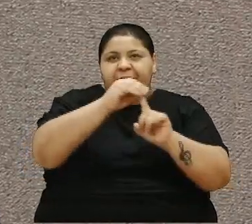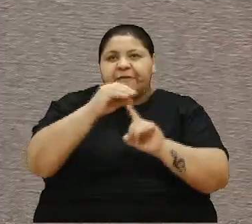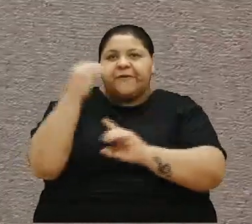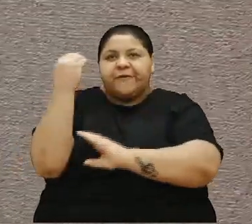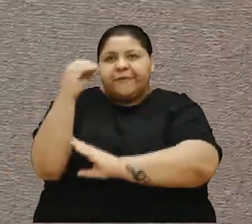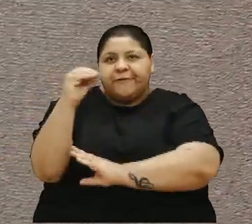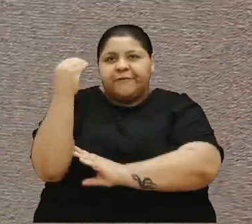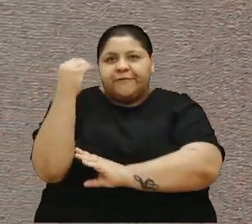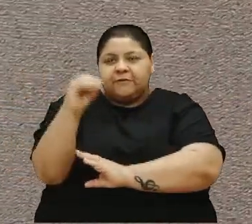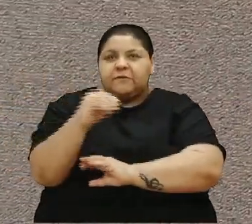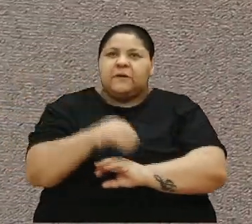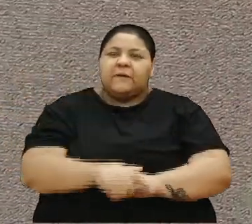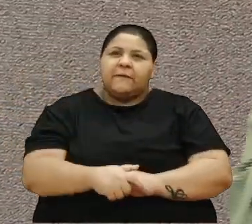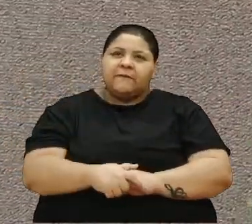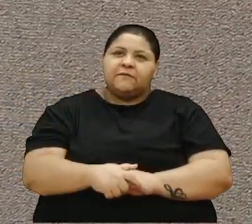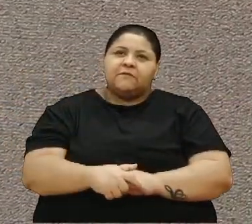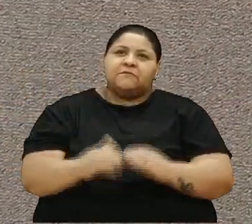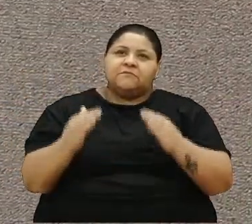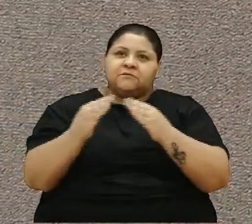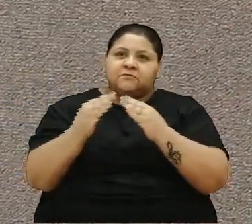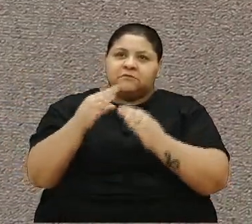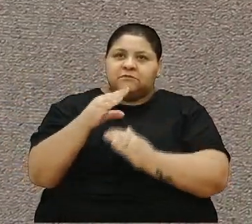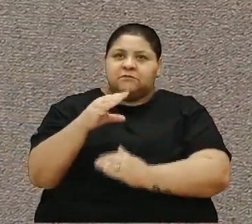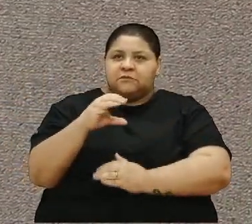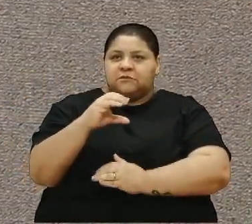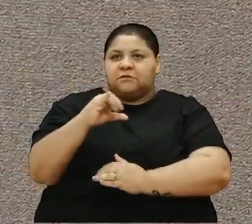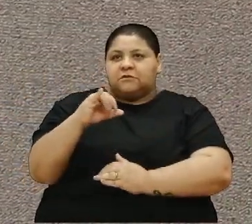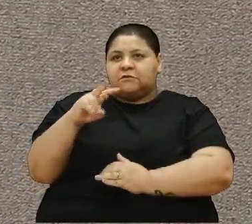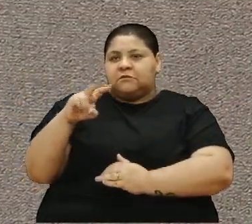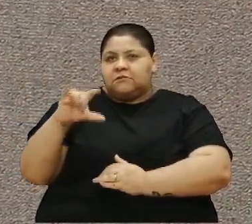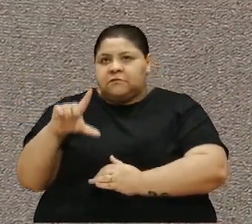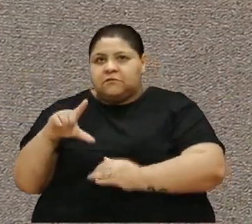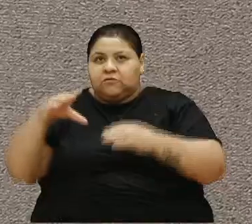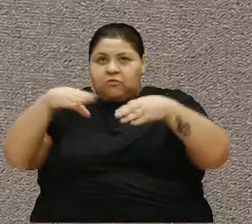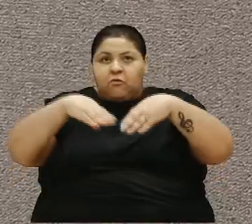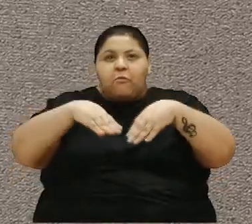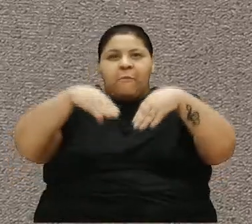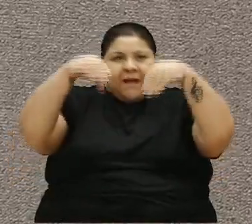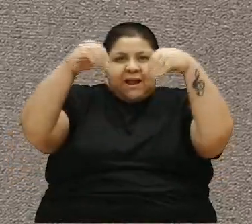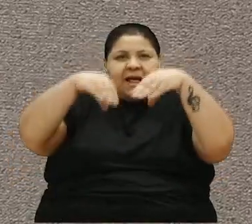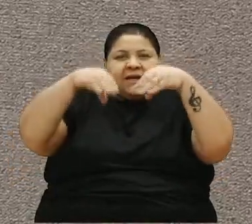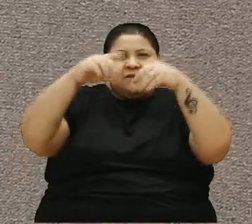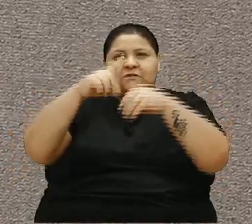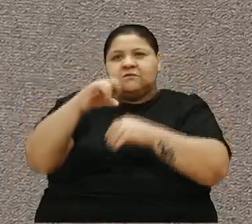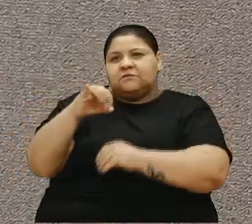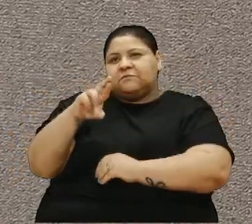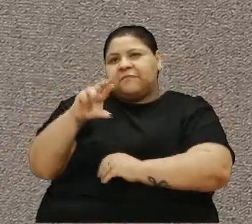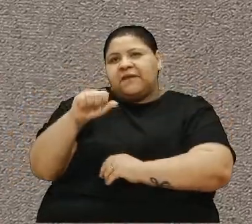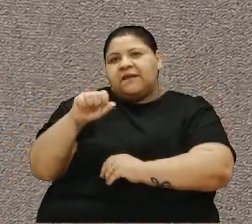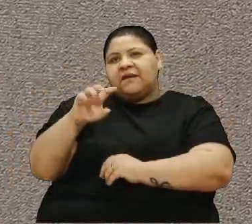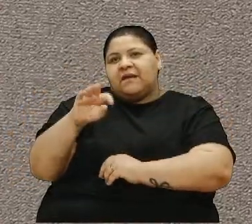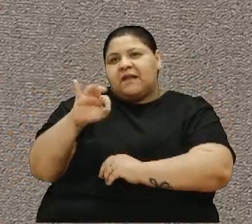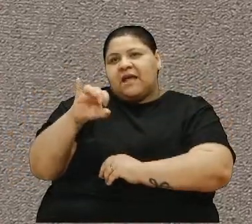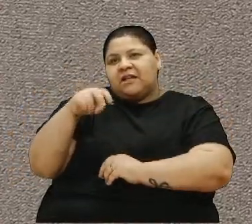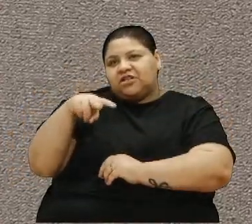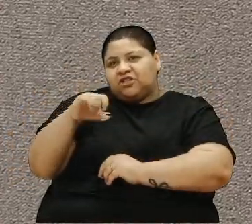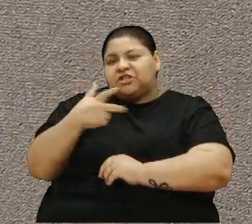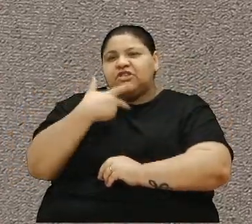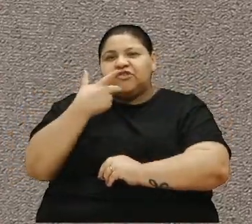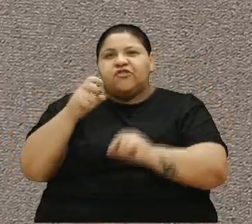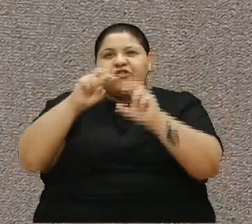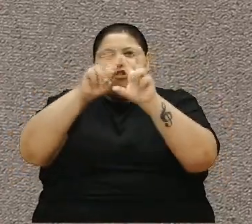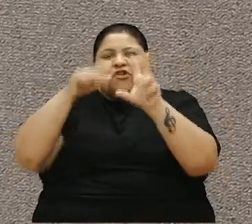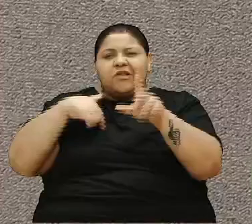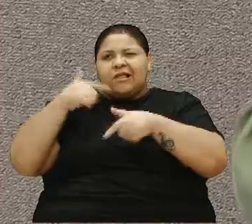Alegre, foi na Casa Civil, no Palácio Piratini, e a gente foi levar uma pauta que eu venho trabalhando